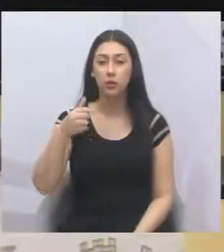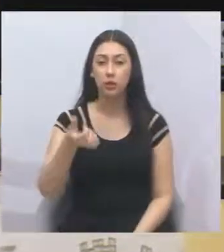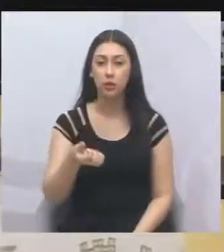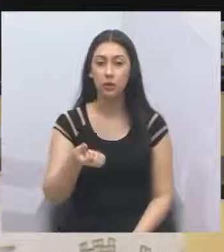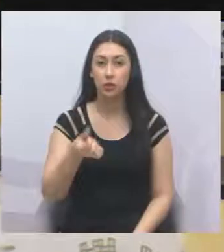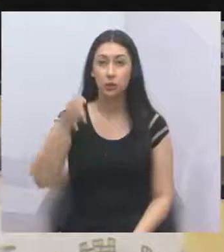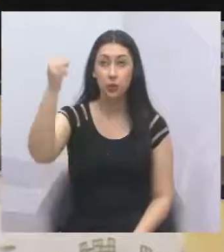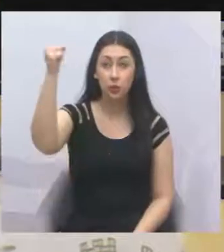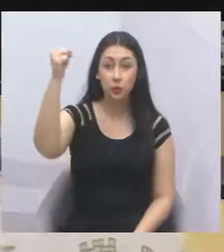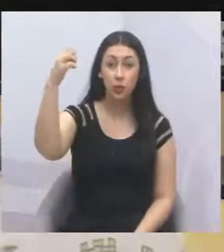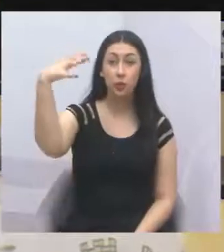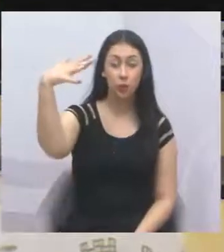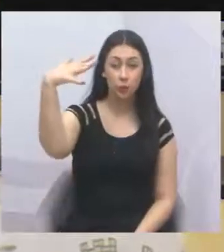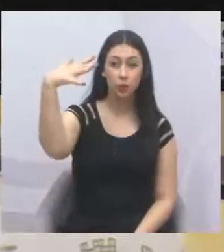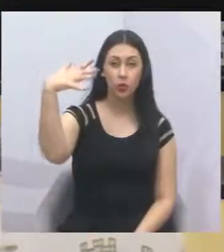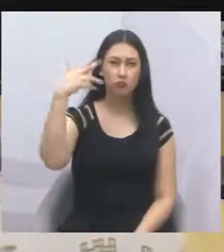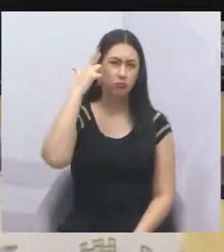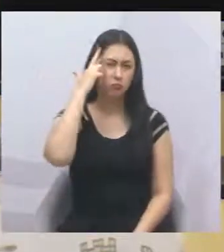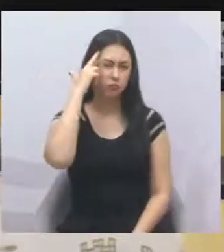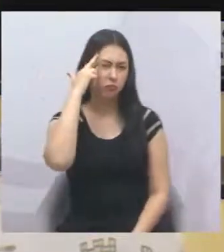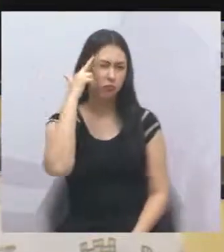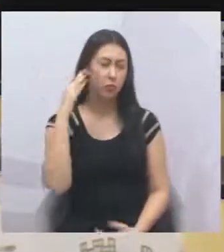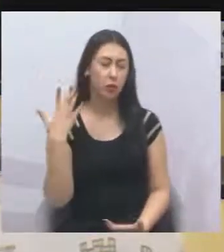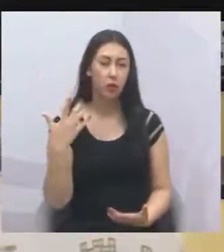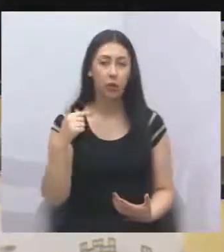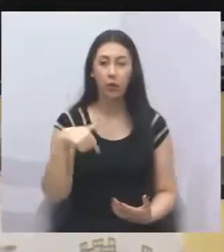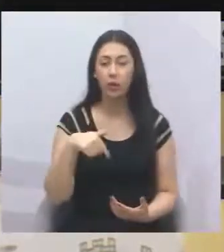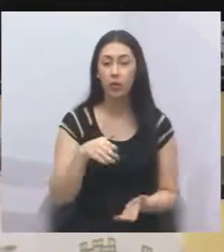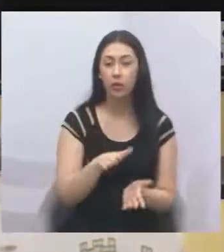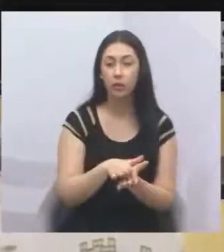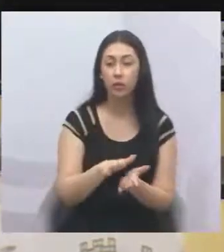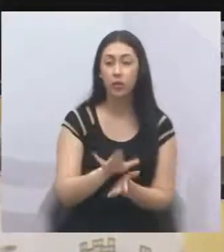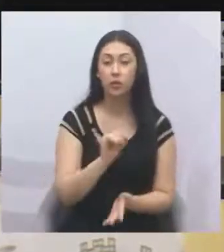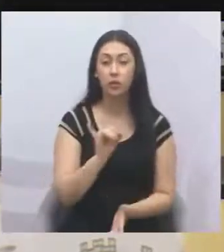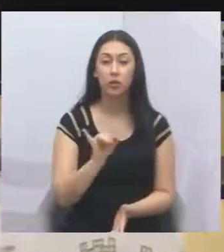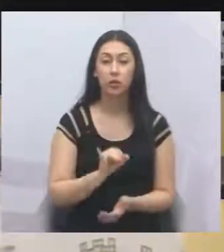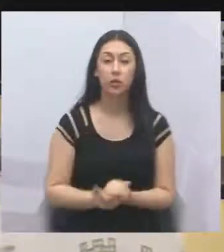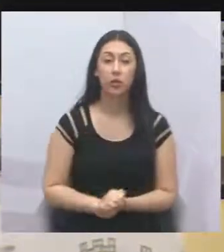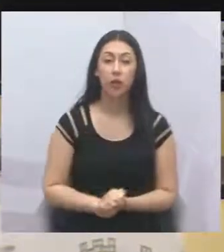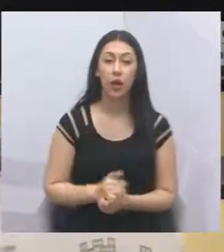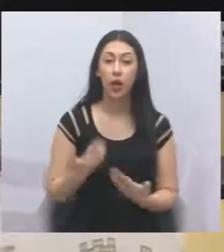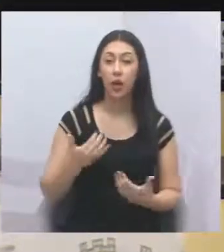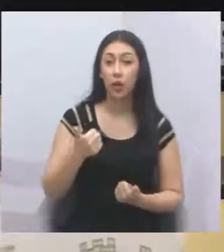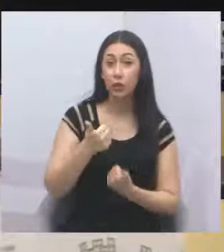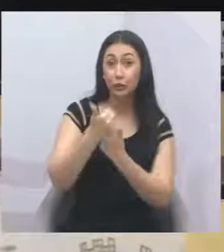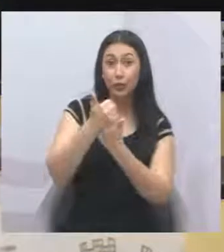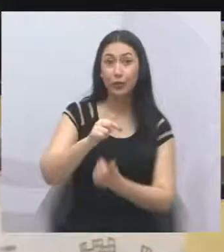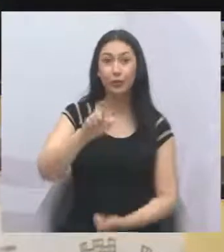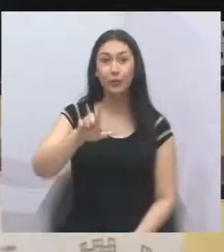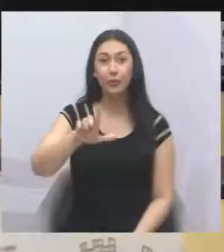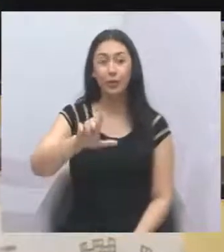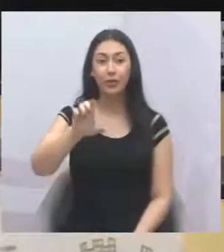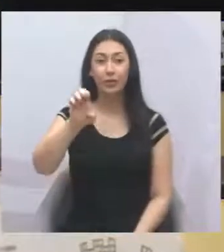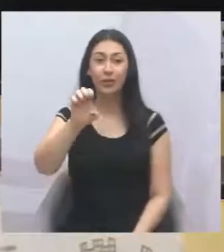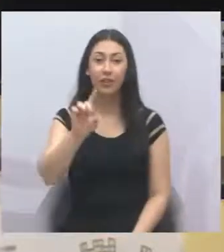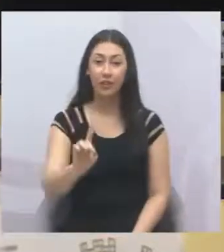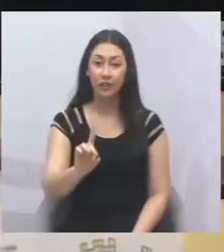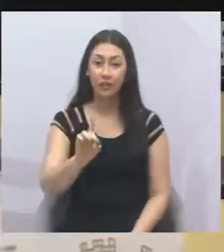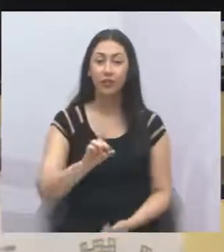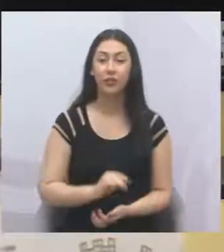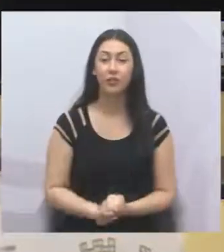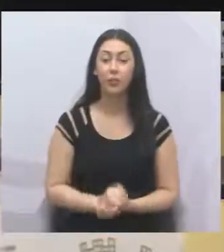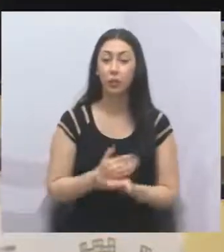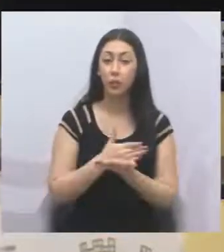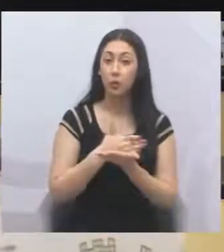476 luminárias comuns da iluminação pública por lâmpada de LED, com